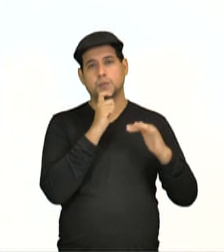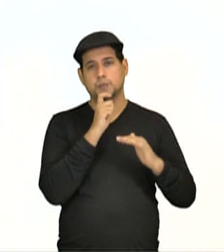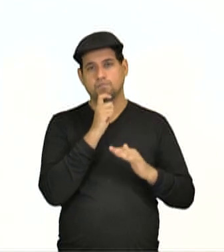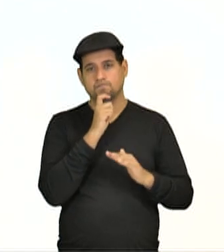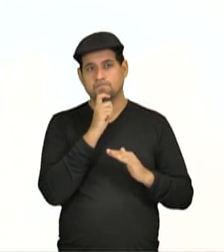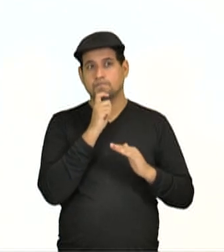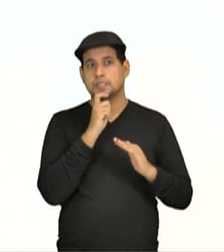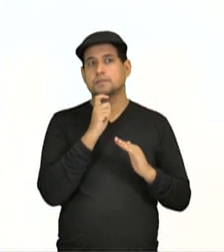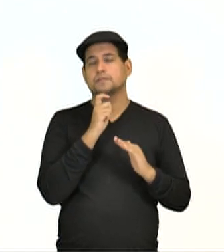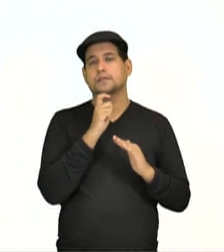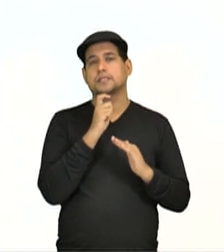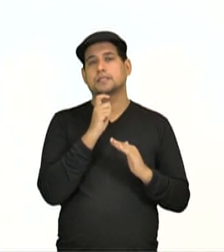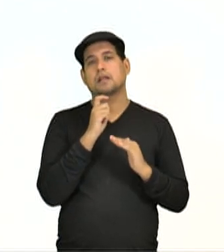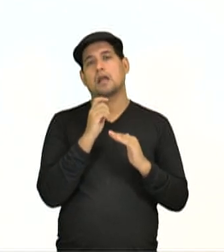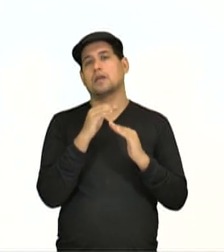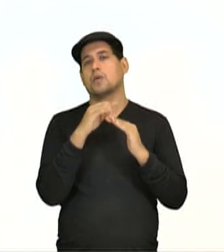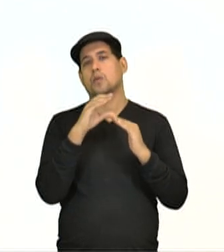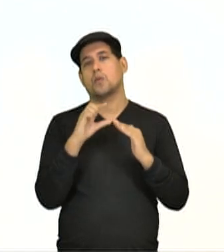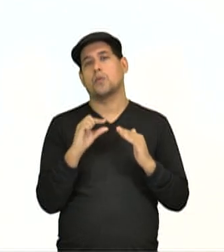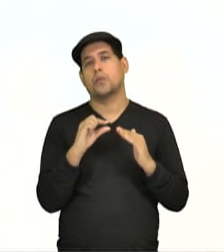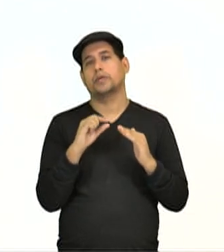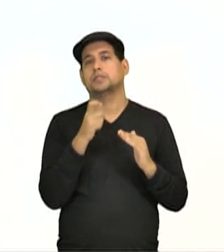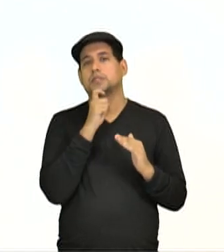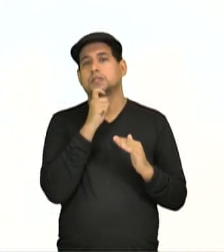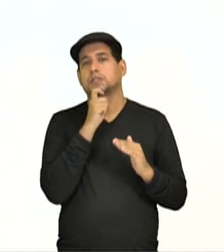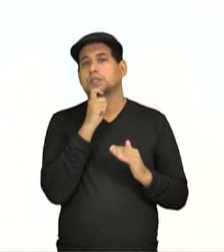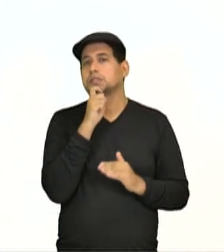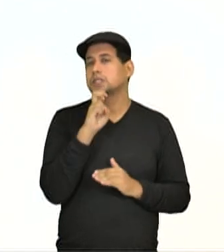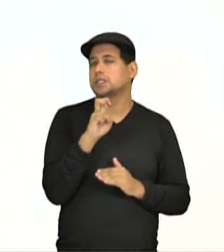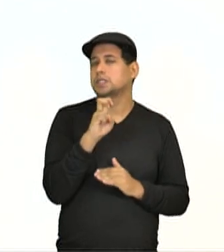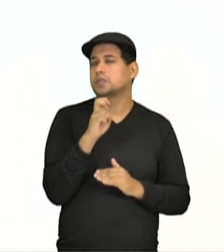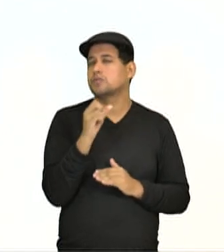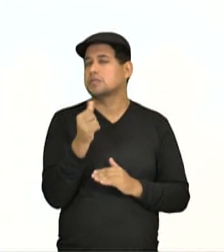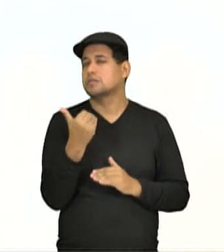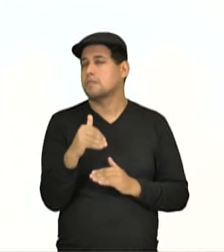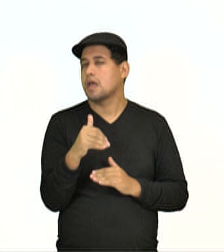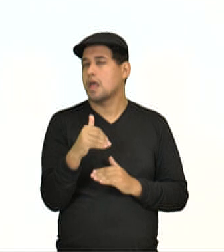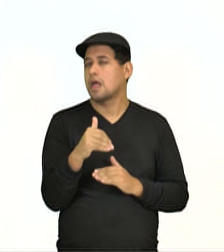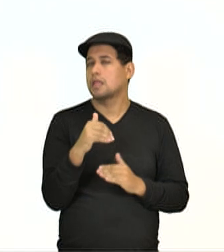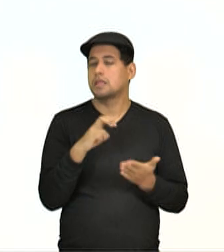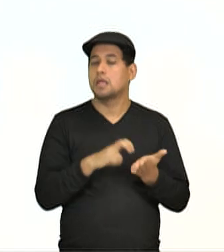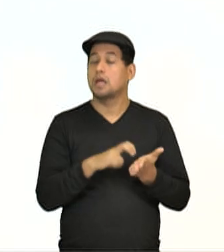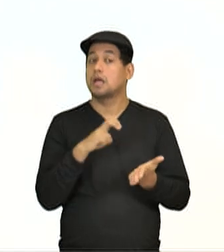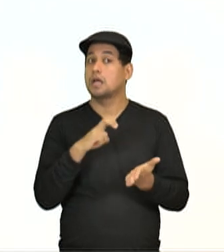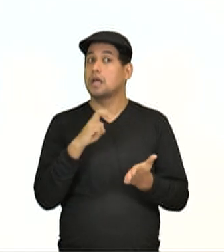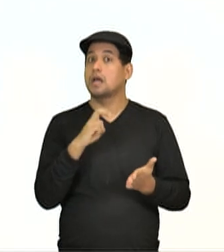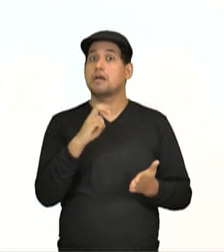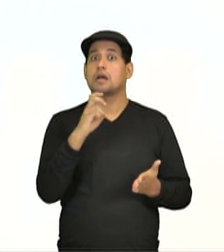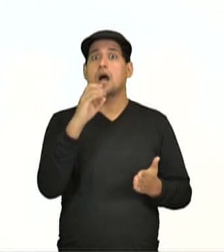pouquinho, de manhã chegou na temperatura mais baixa, entre 5 e 6 horas, 6h30 da manhã, né? Aí sobe,